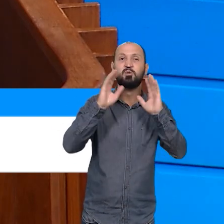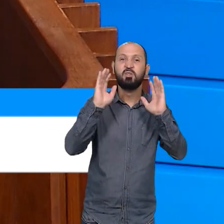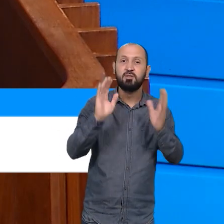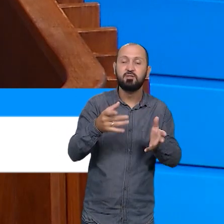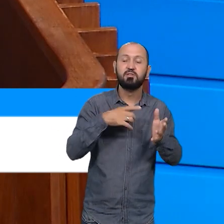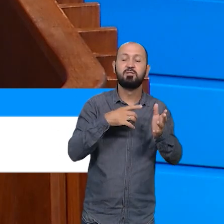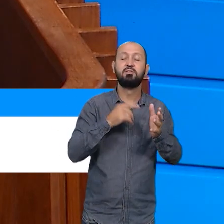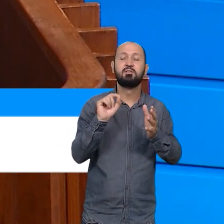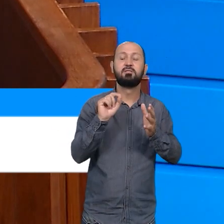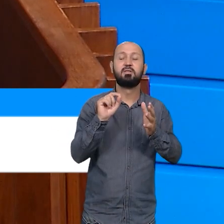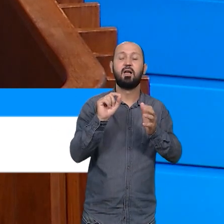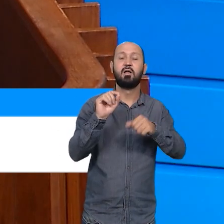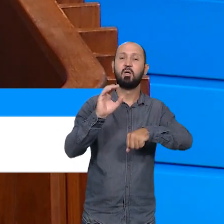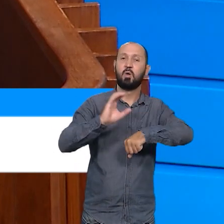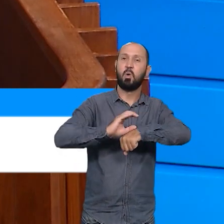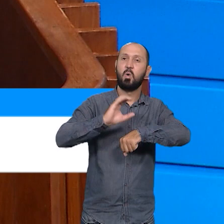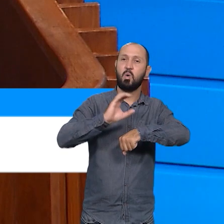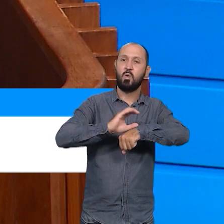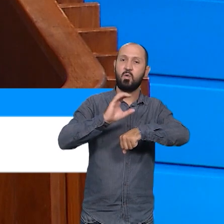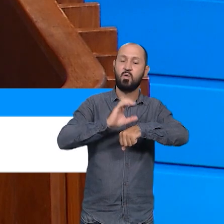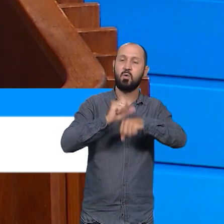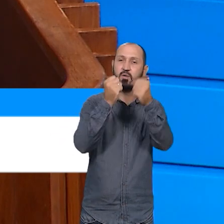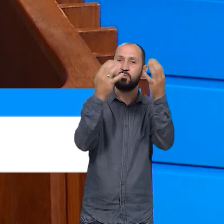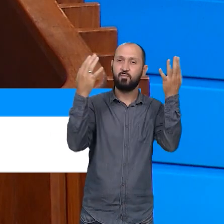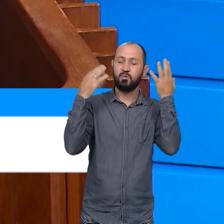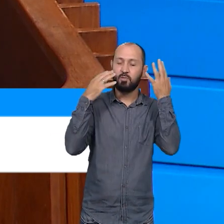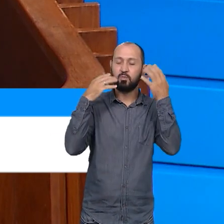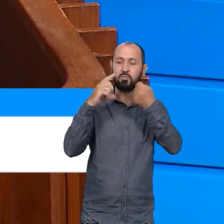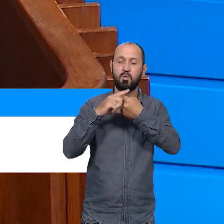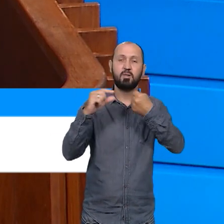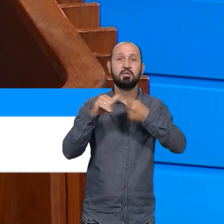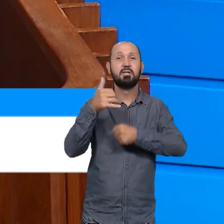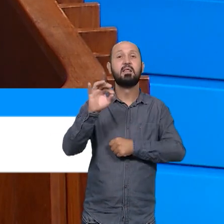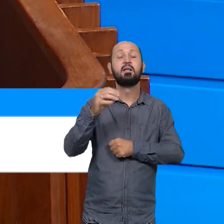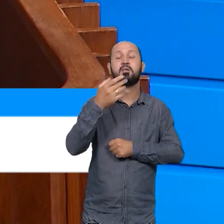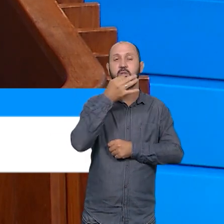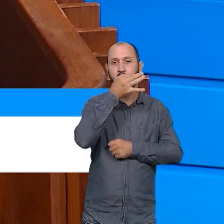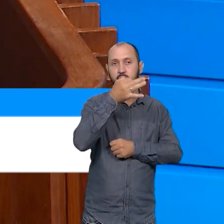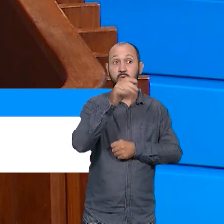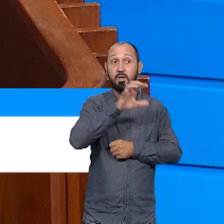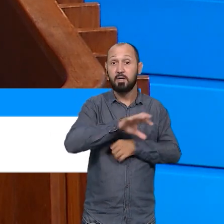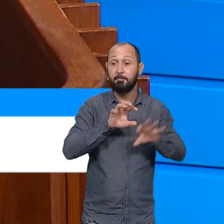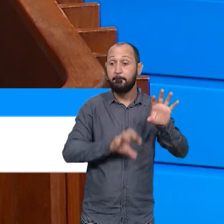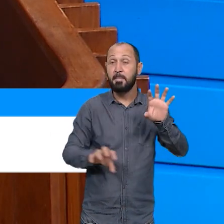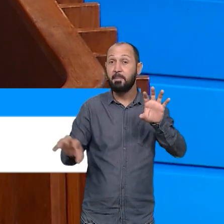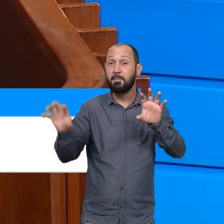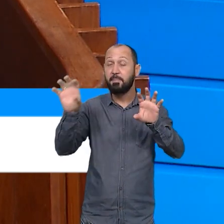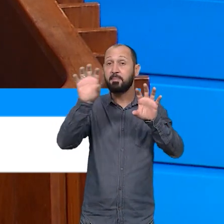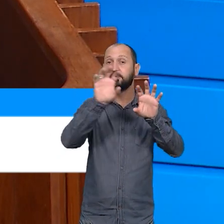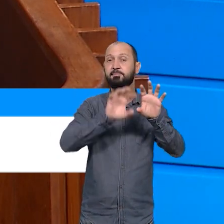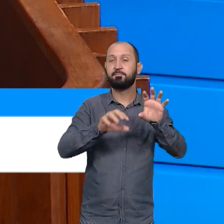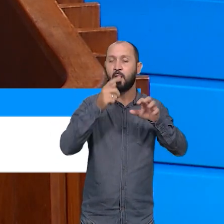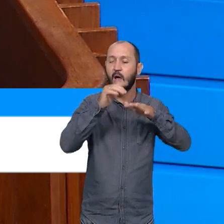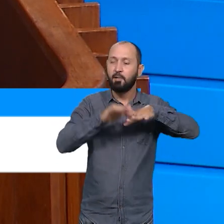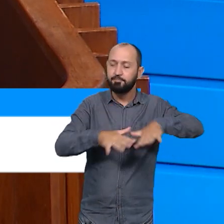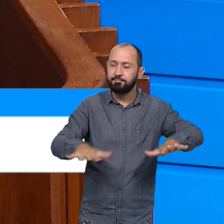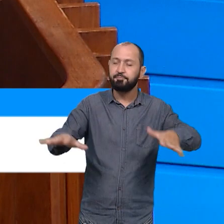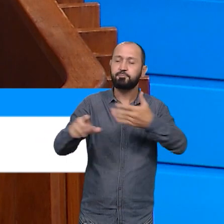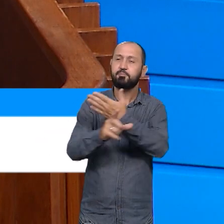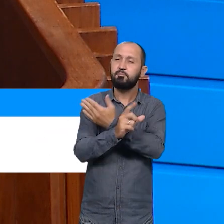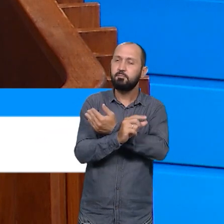previsto no Código Florestal, no seu artigo 10, que recomenda para as regiões